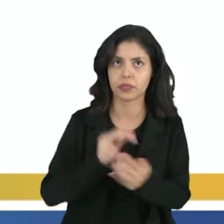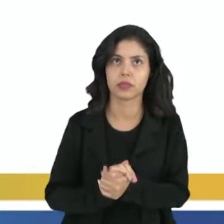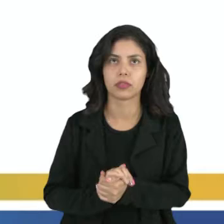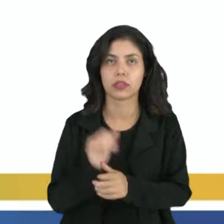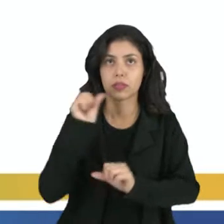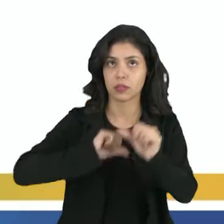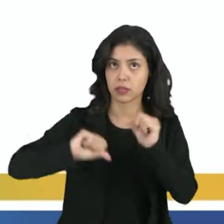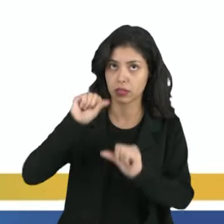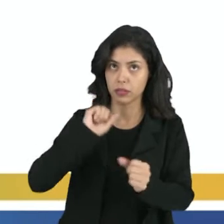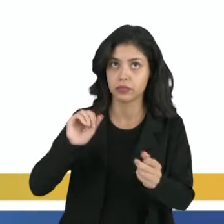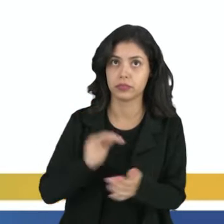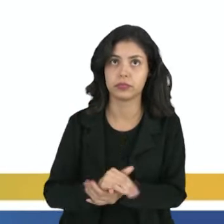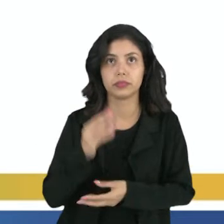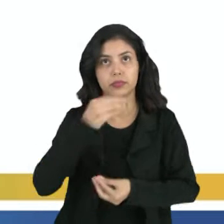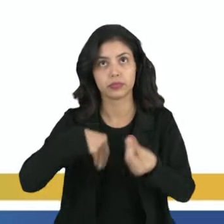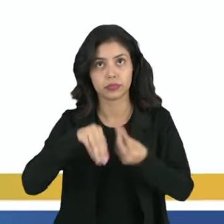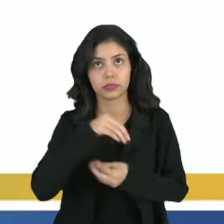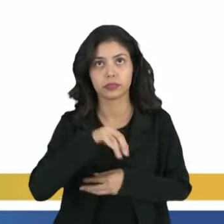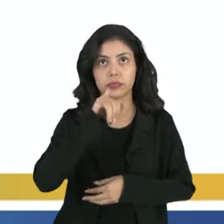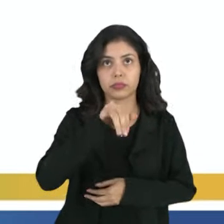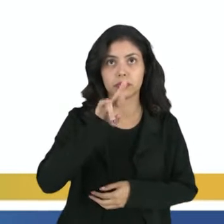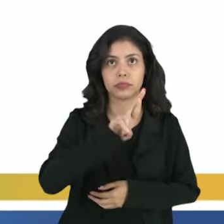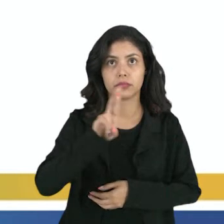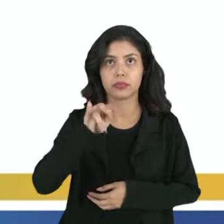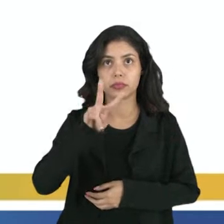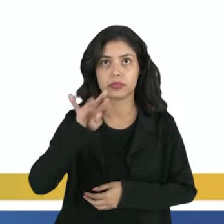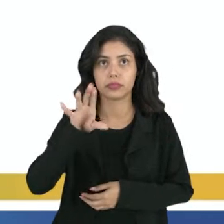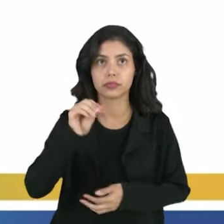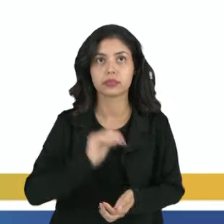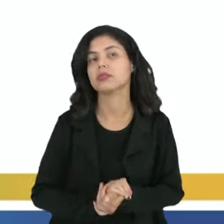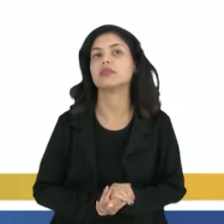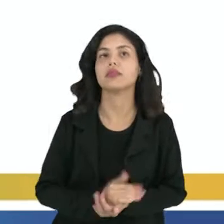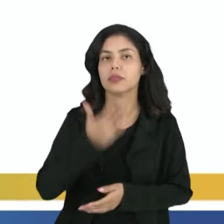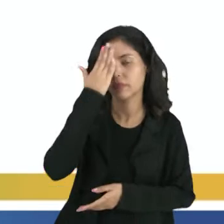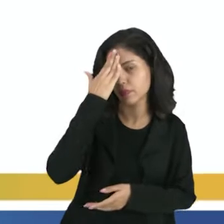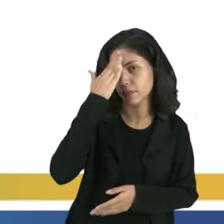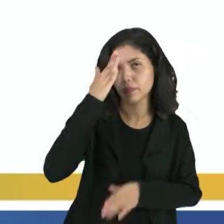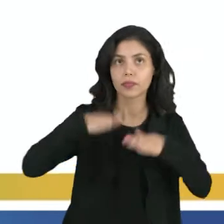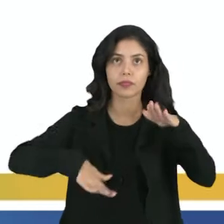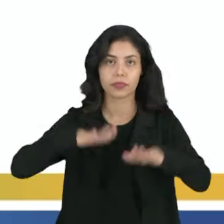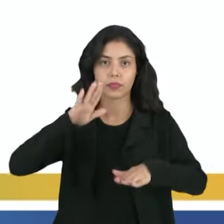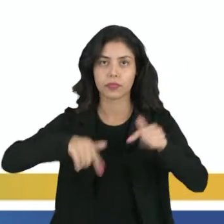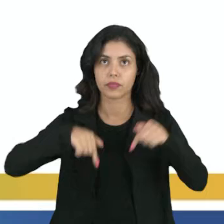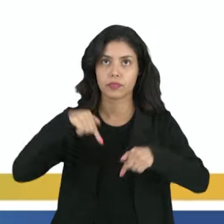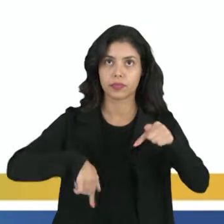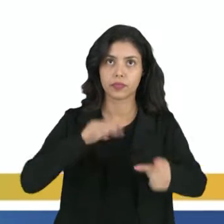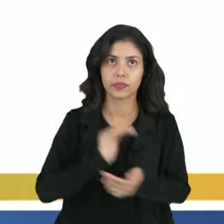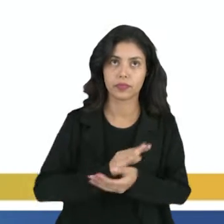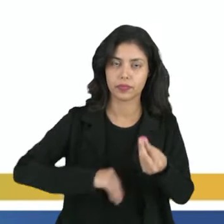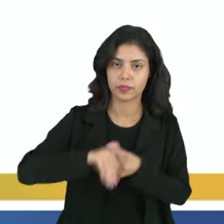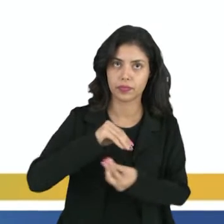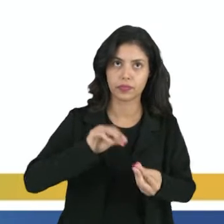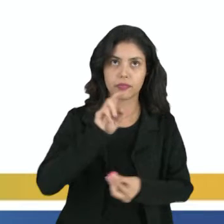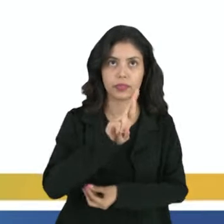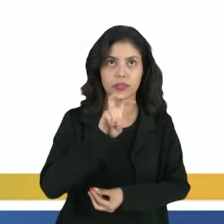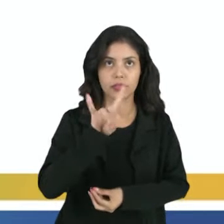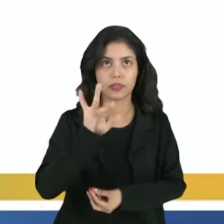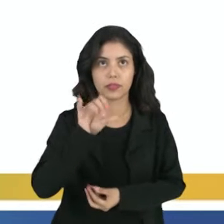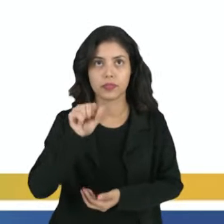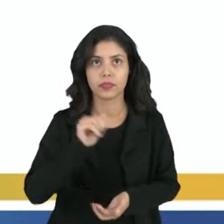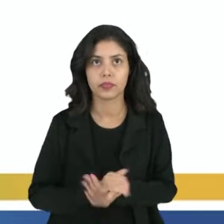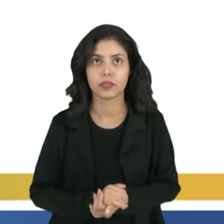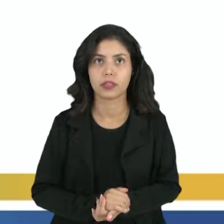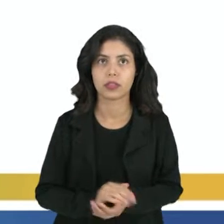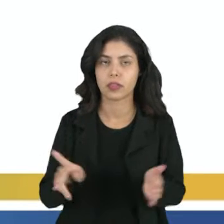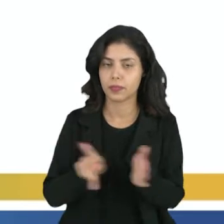as reações reversíveis das reações irreversíveis. Nós vamos compreender equilíbrio químico nas reações